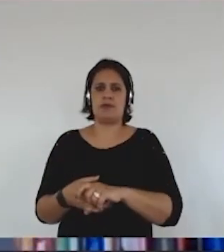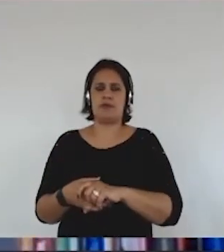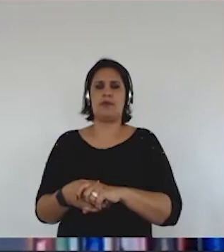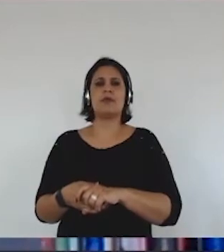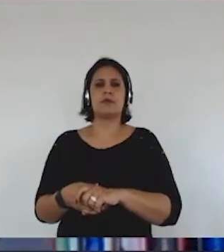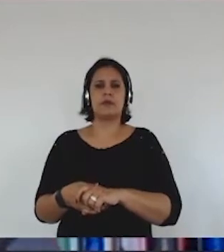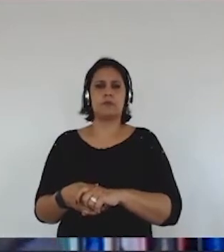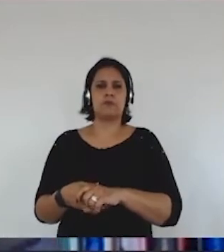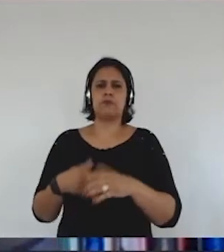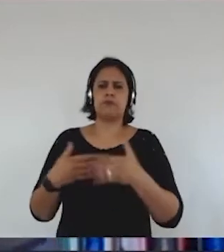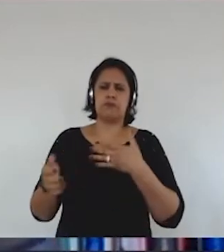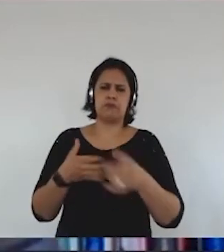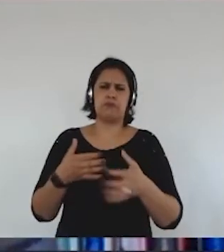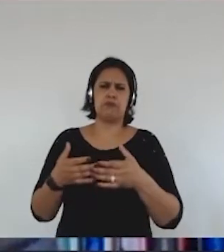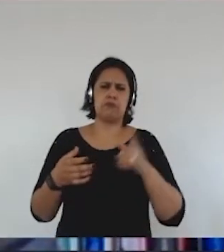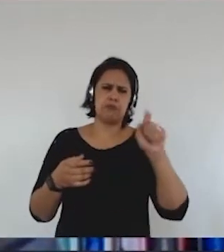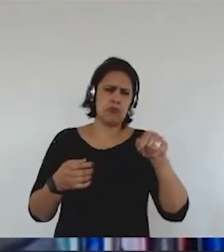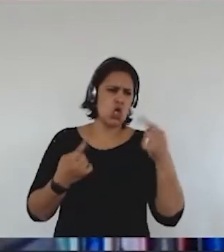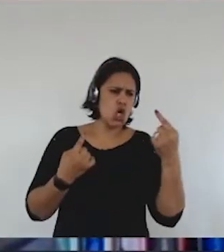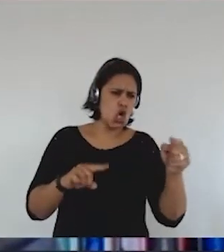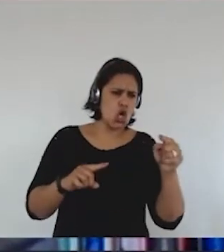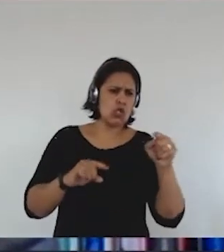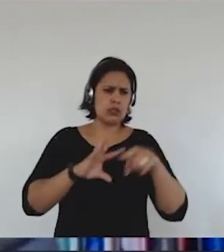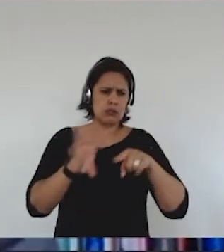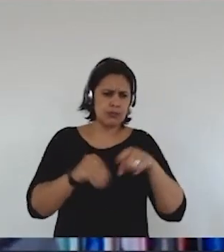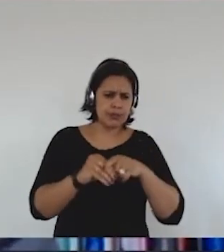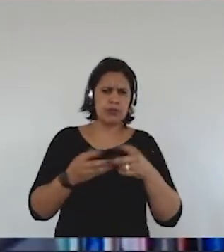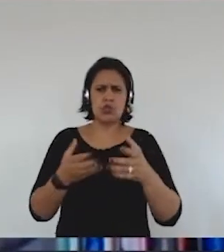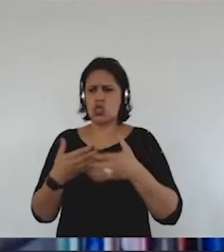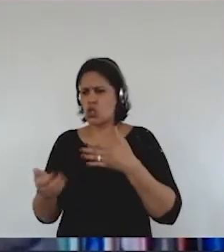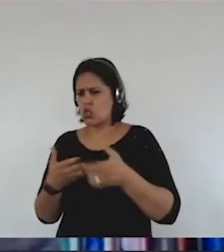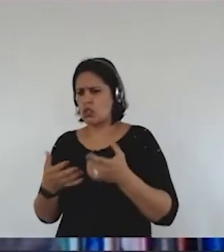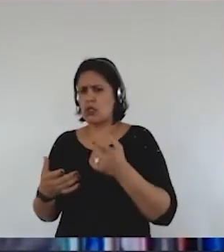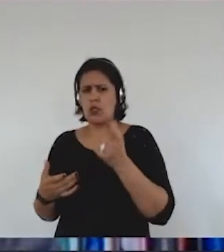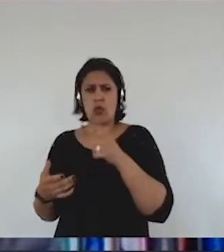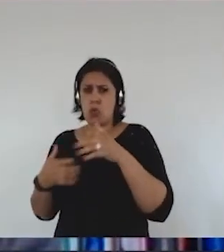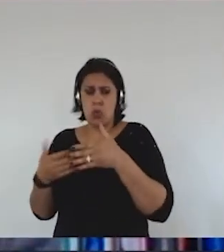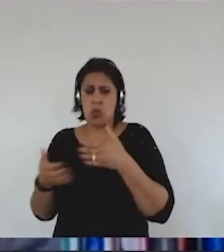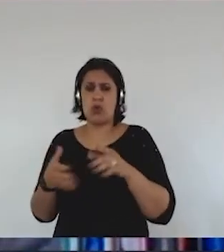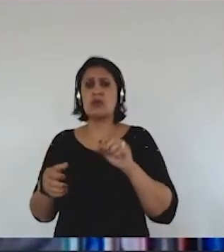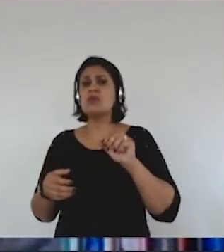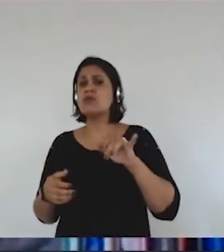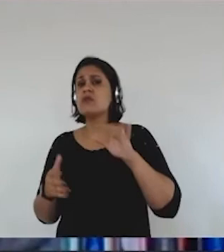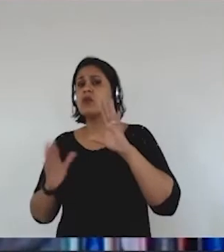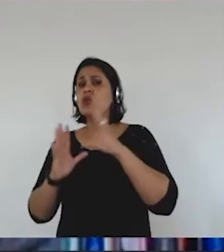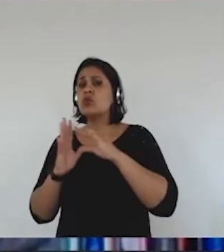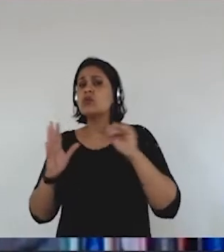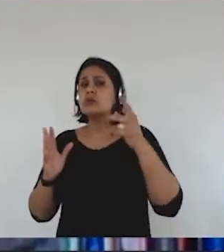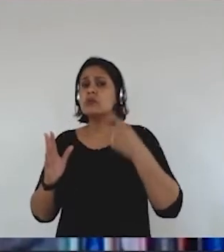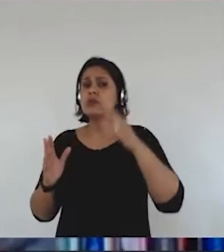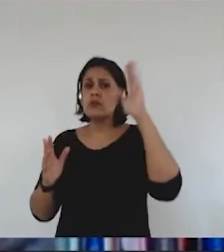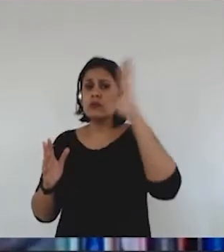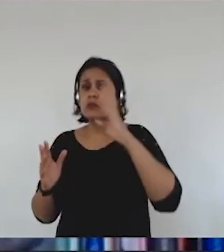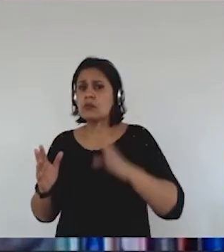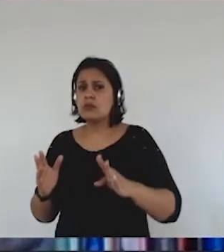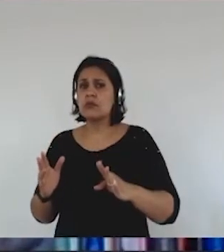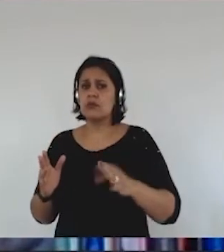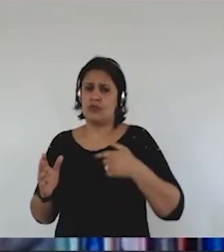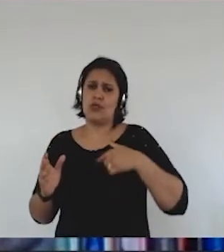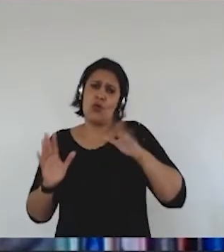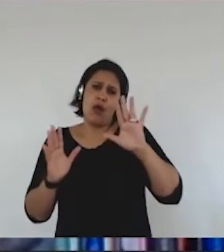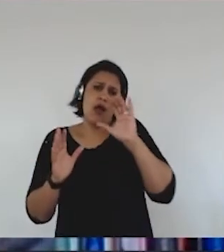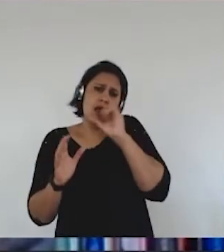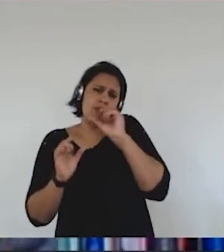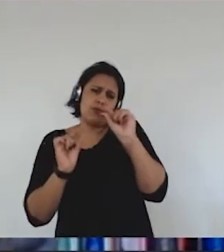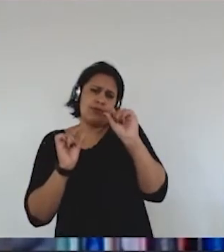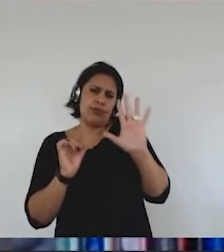de anticorrupção ou seja ele de compliance, se o modelo brasileiro, e aí eu vou fechar, presidente, para respeitar